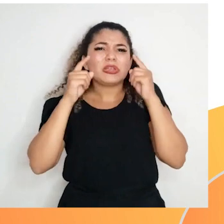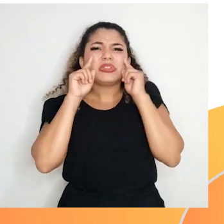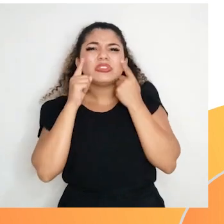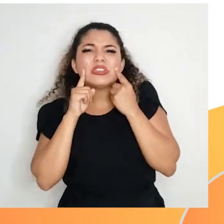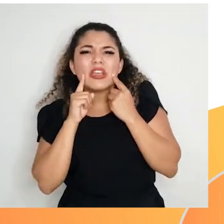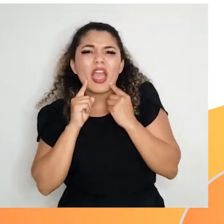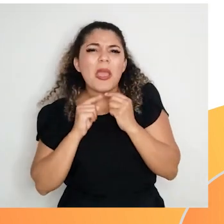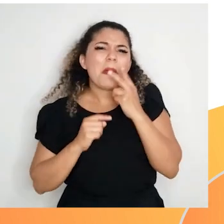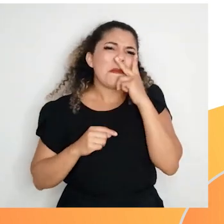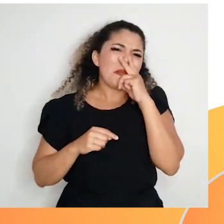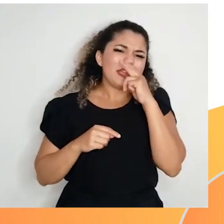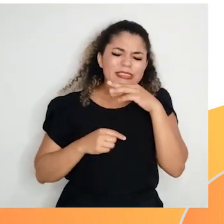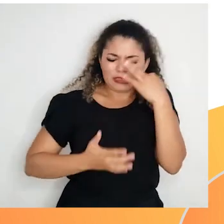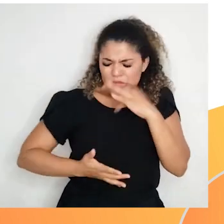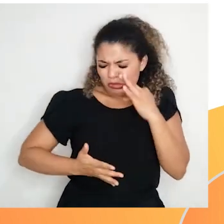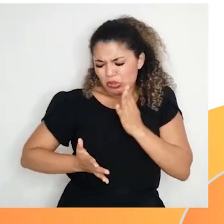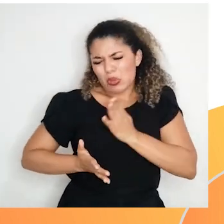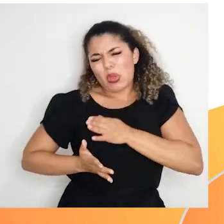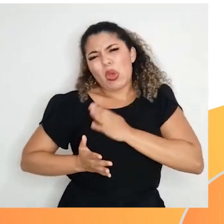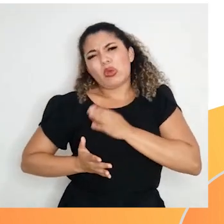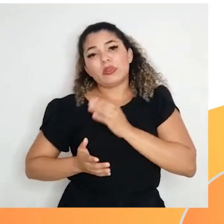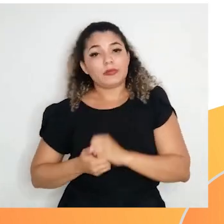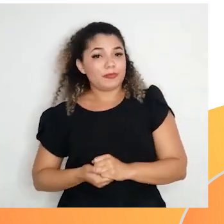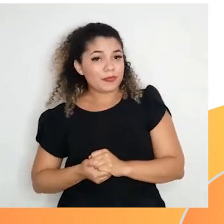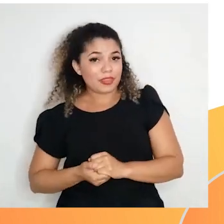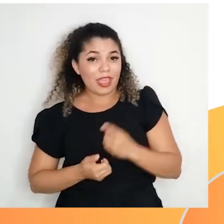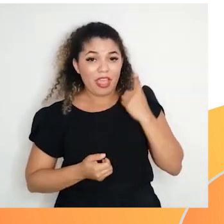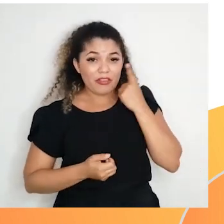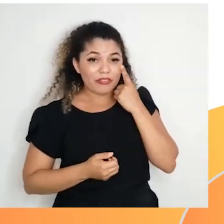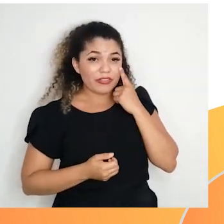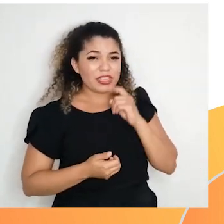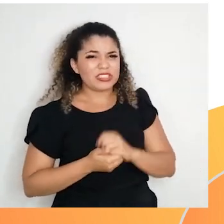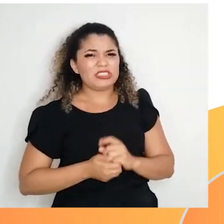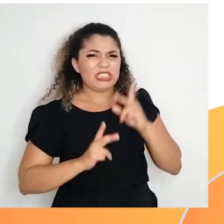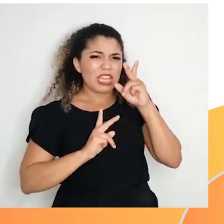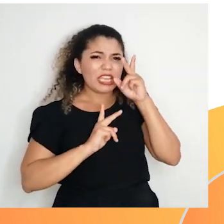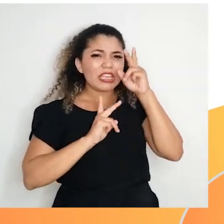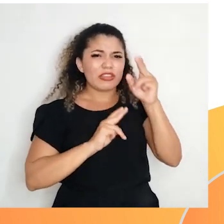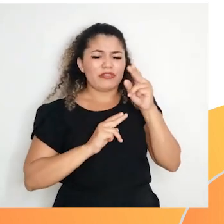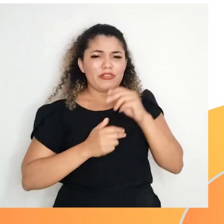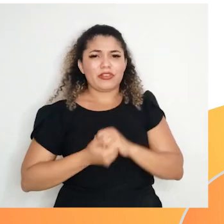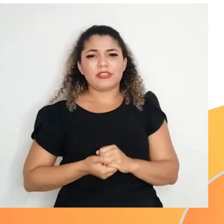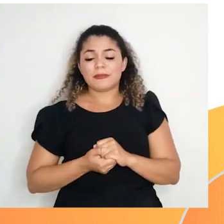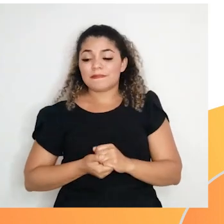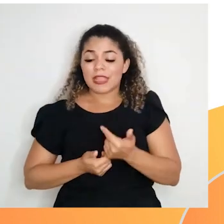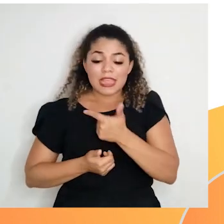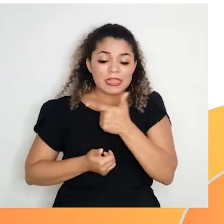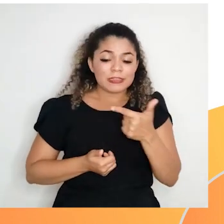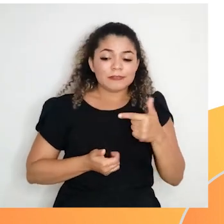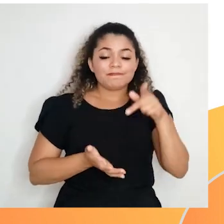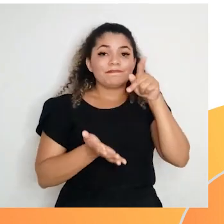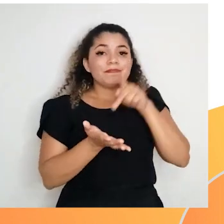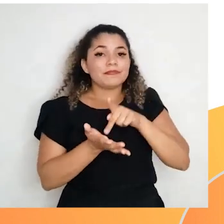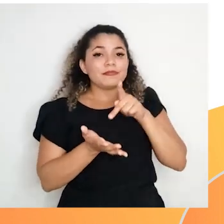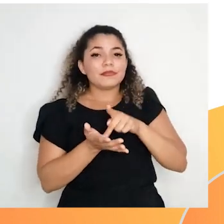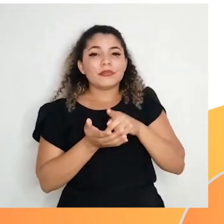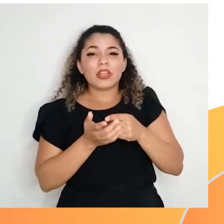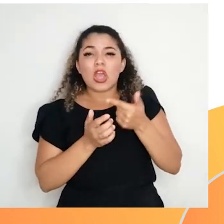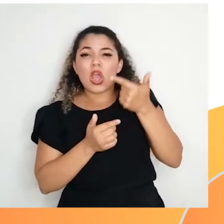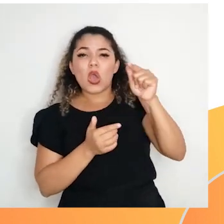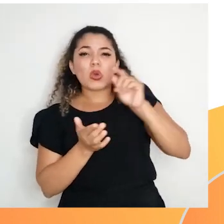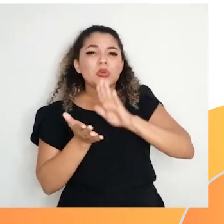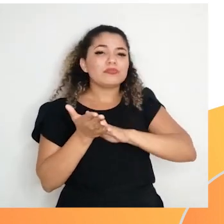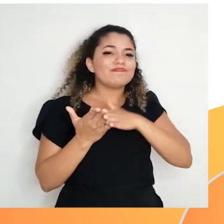pranto como balas no peito. Olhem só que forte, não tem realmente